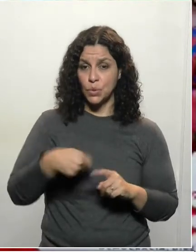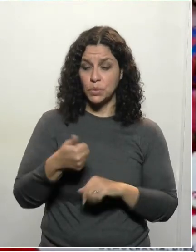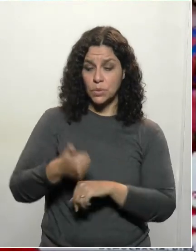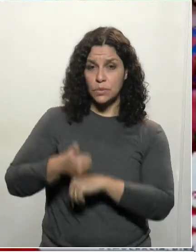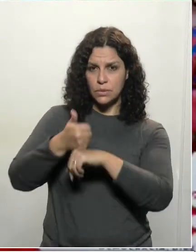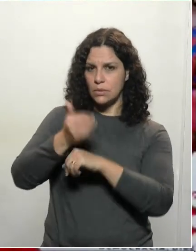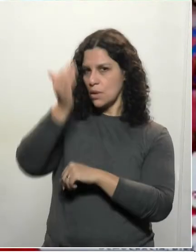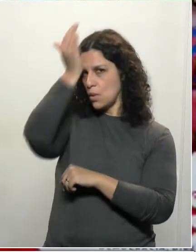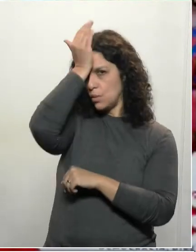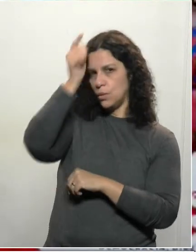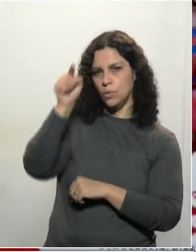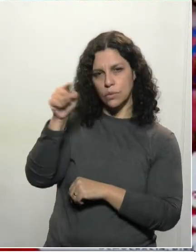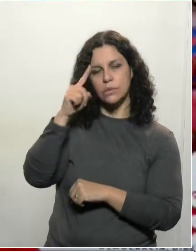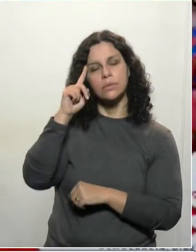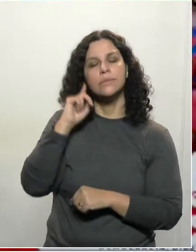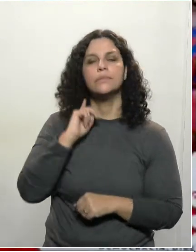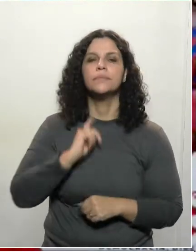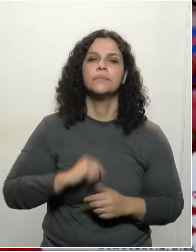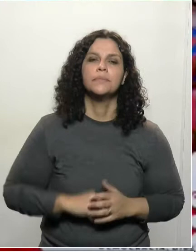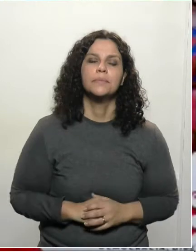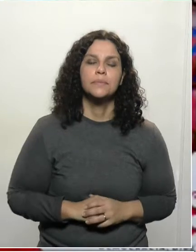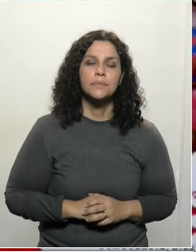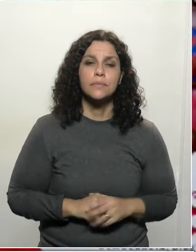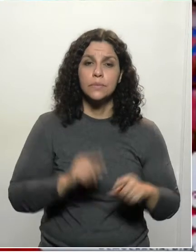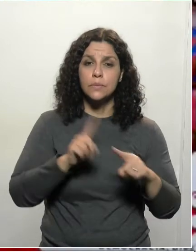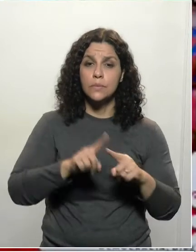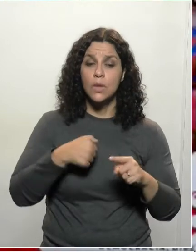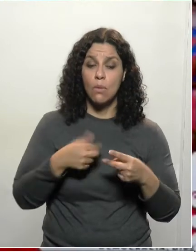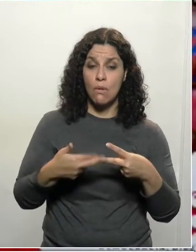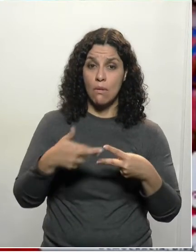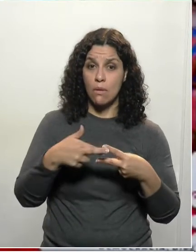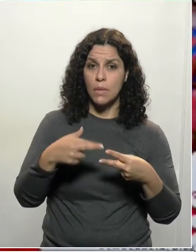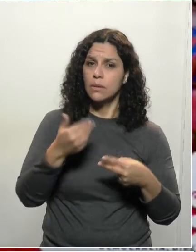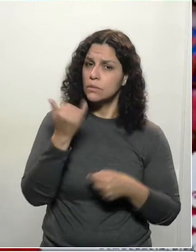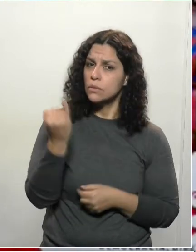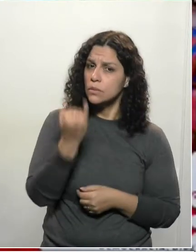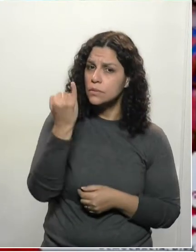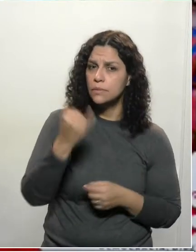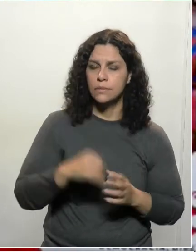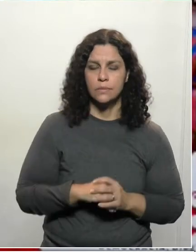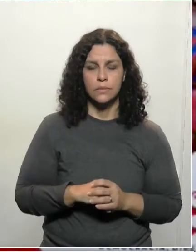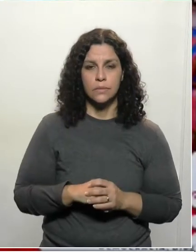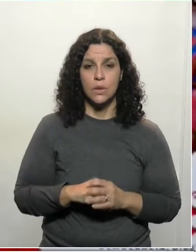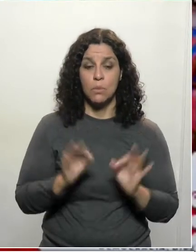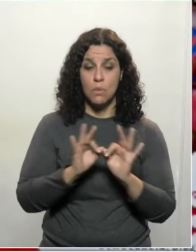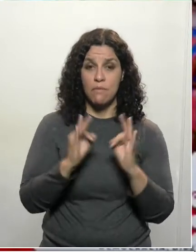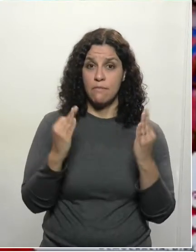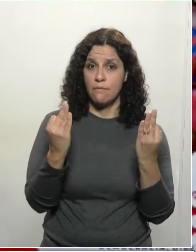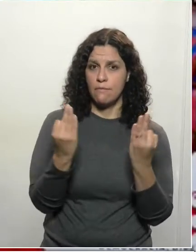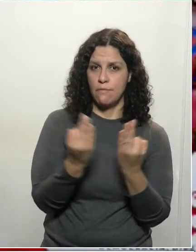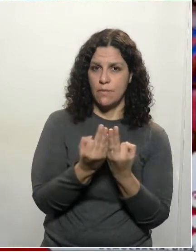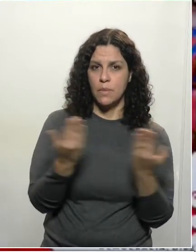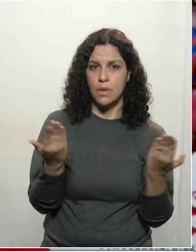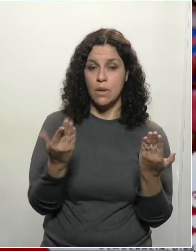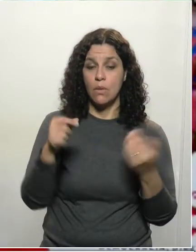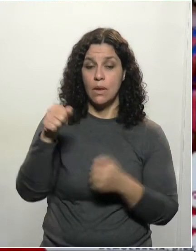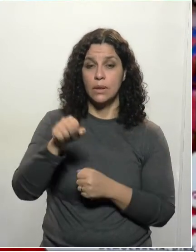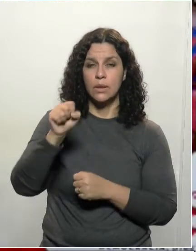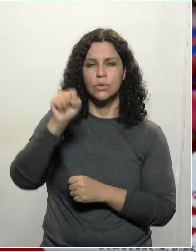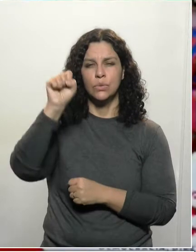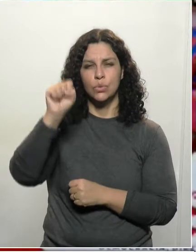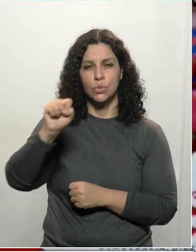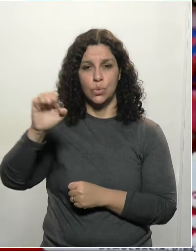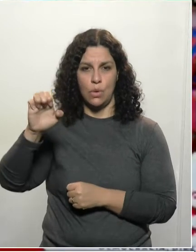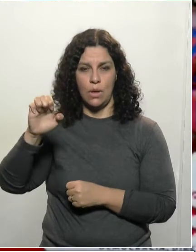do governo, o deputado Sem, porque é um requerimento importante para uma família que aqui do